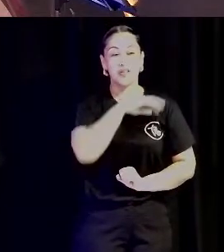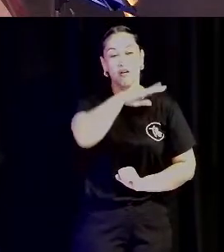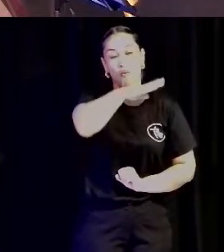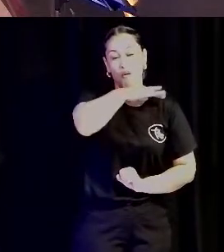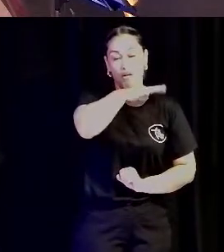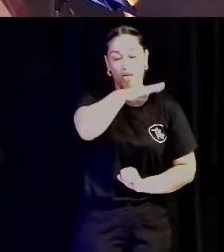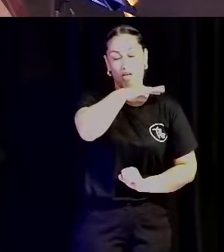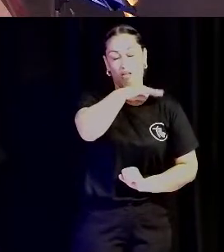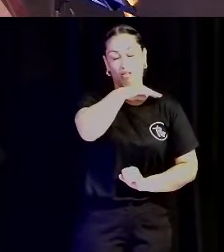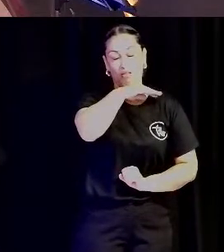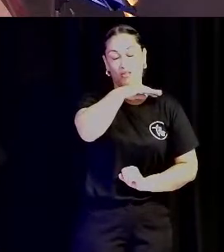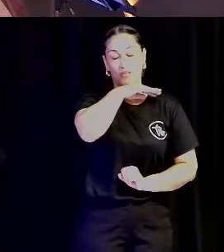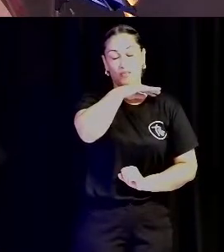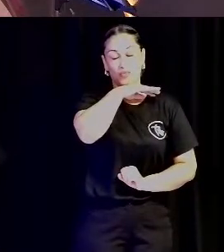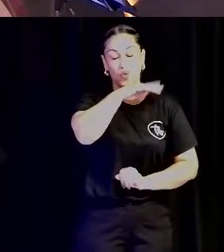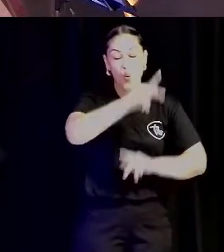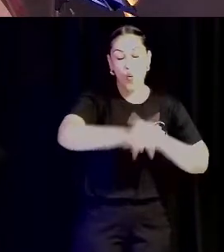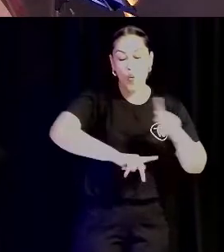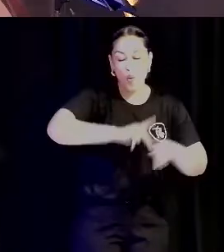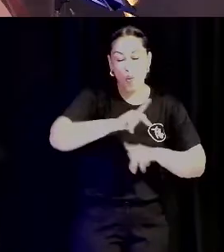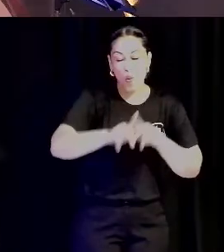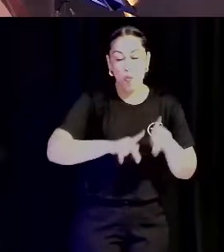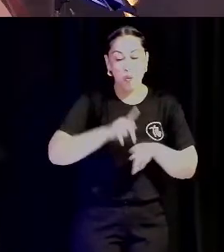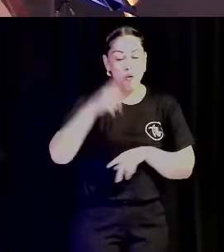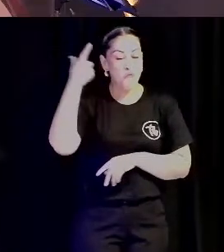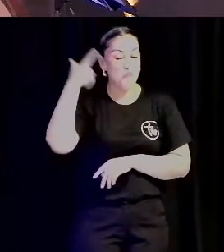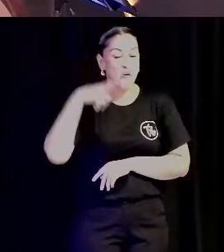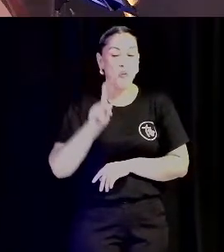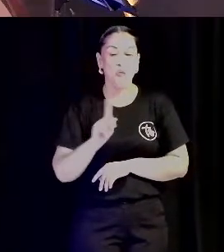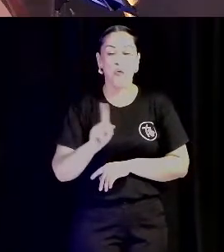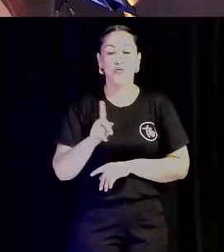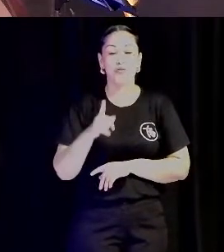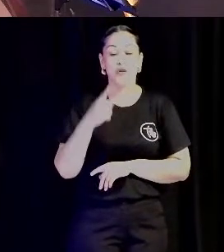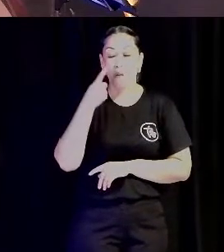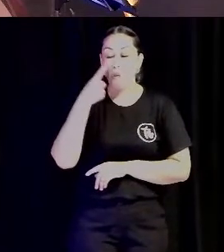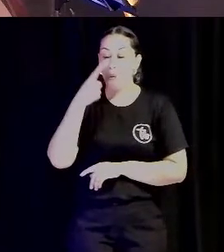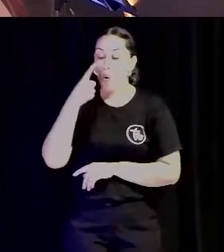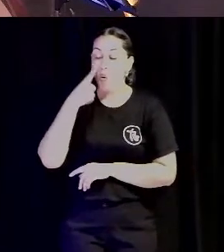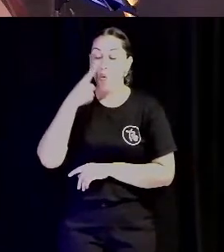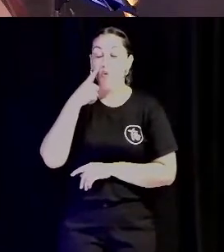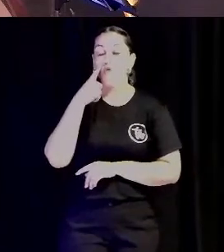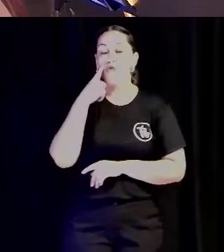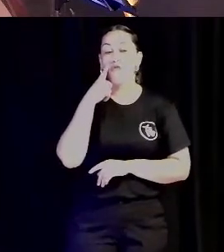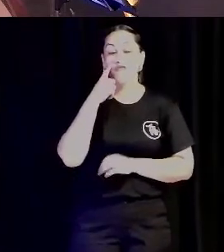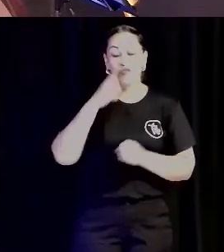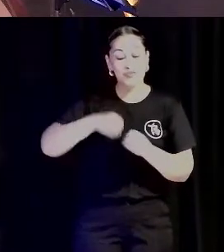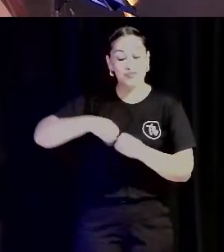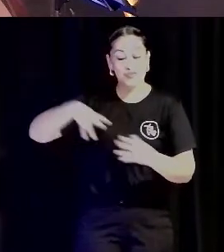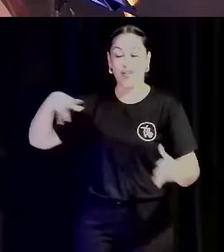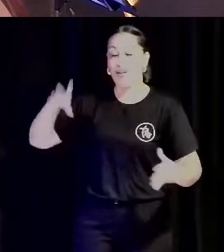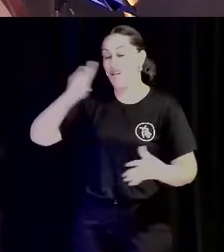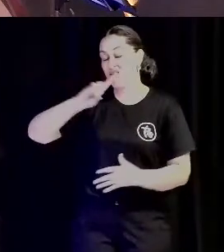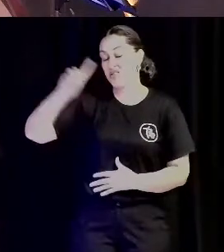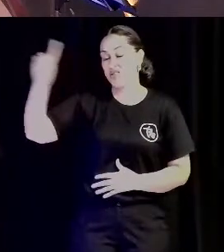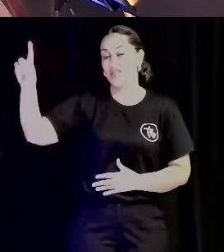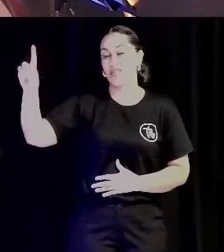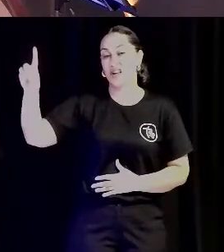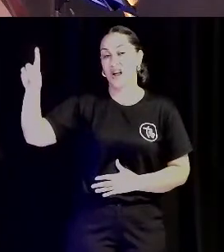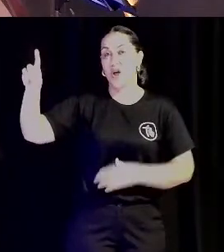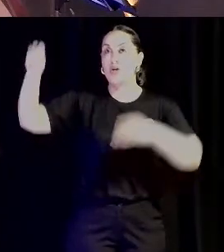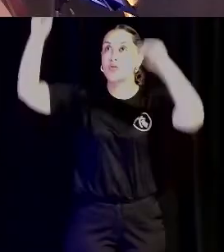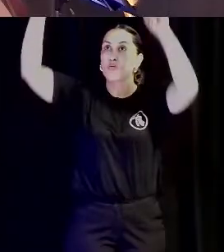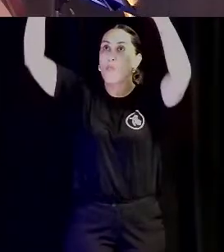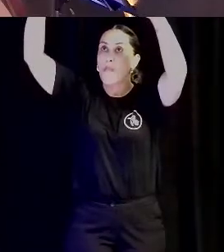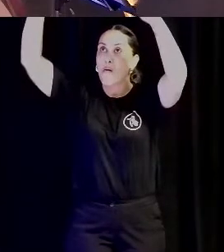Não conseguiu enxergar os feitos de Deus, o maná todos os dias, o